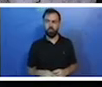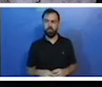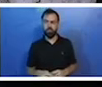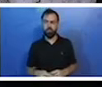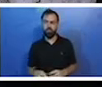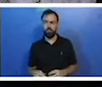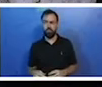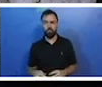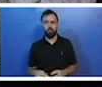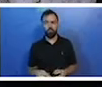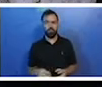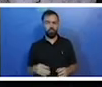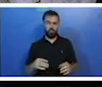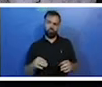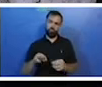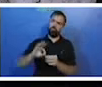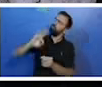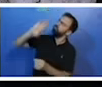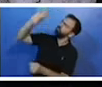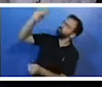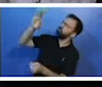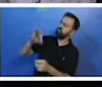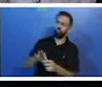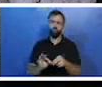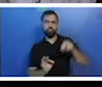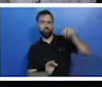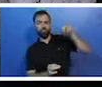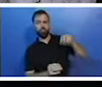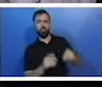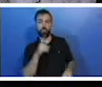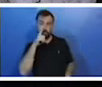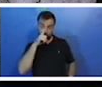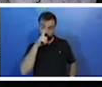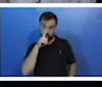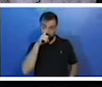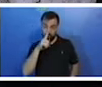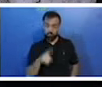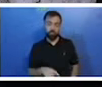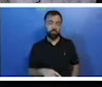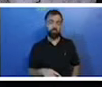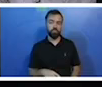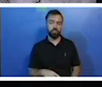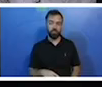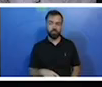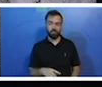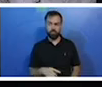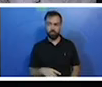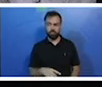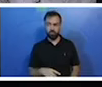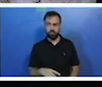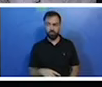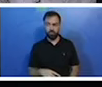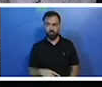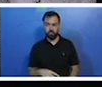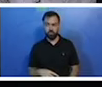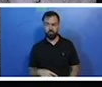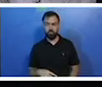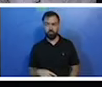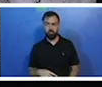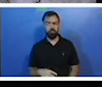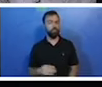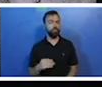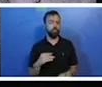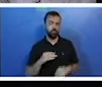enfrentam grandes alturas, né? E tem um certo risco, e conforme o atleta vai evoluindo, ele vai